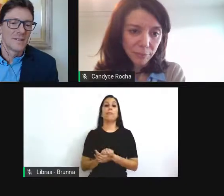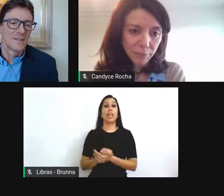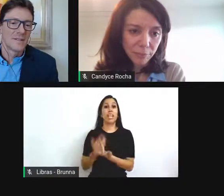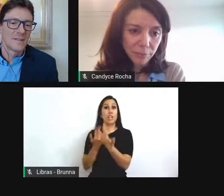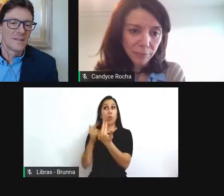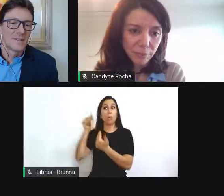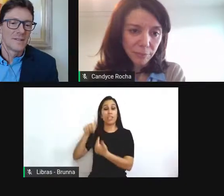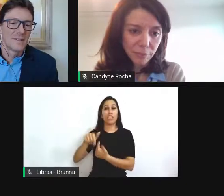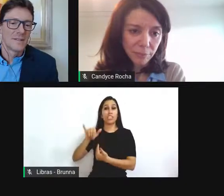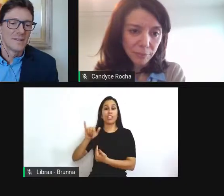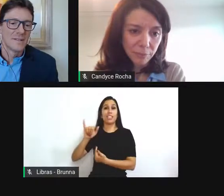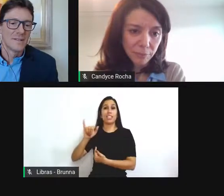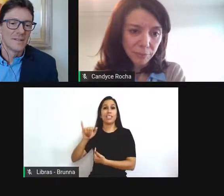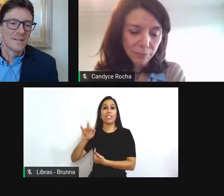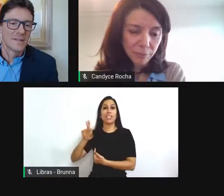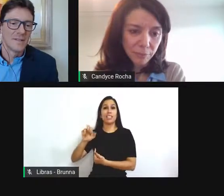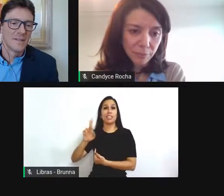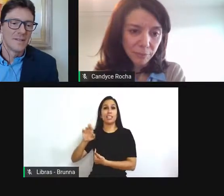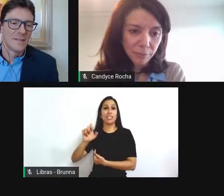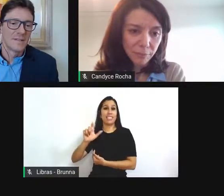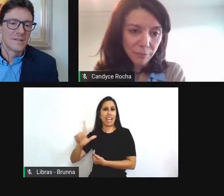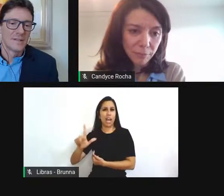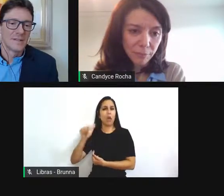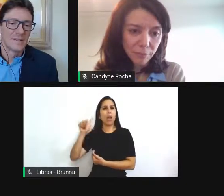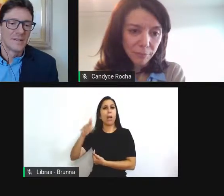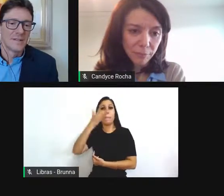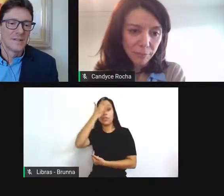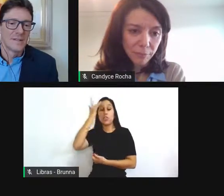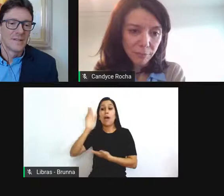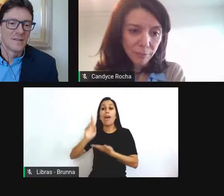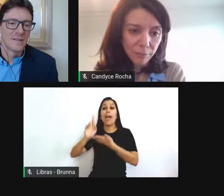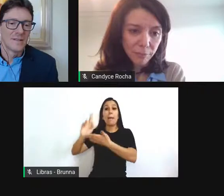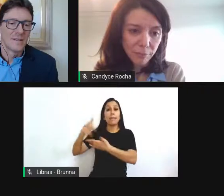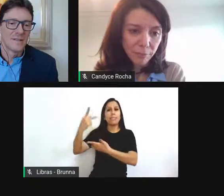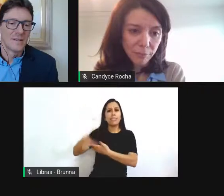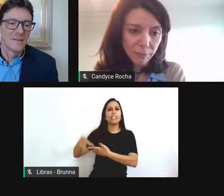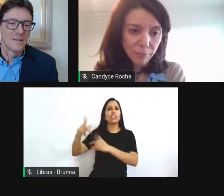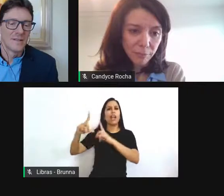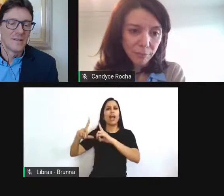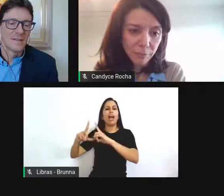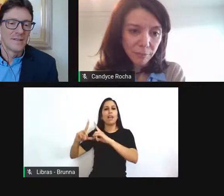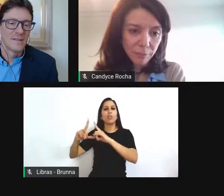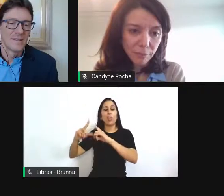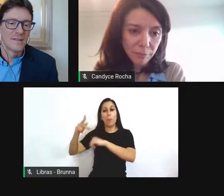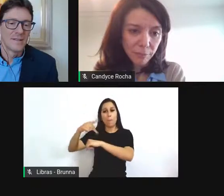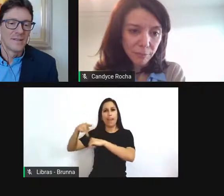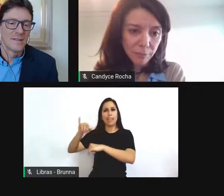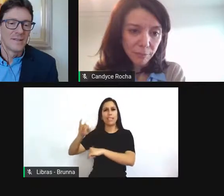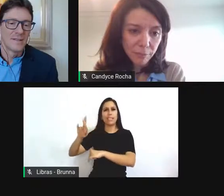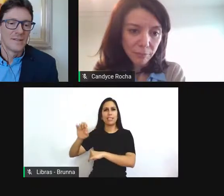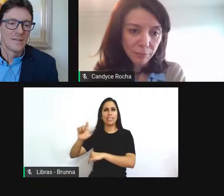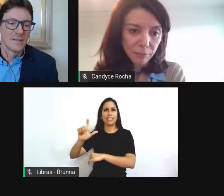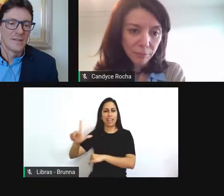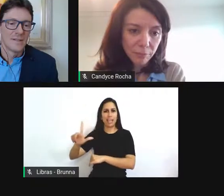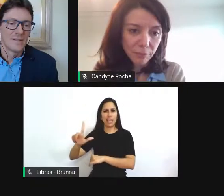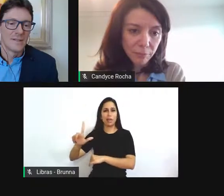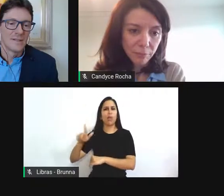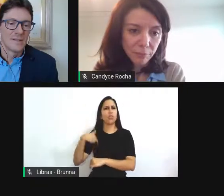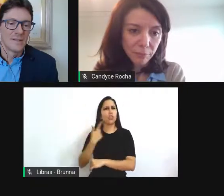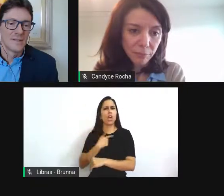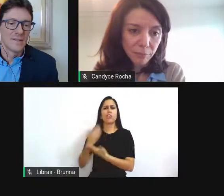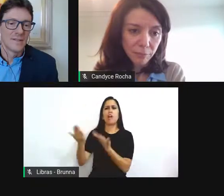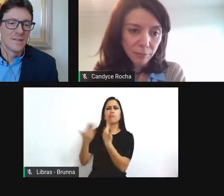né? Os representantes de Israel, nós conversamos bastante coisas, né?